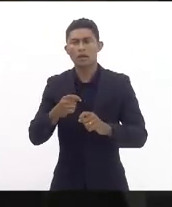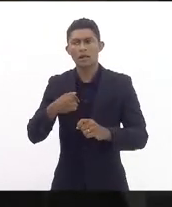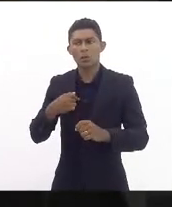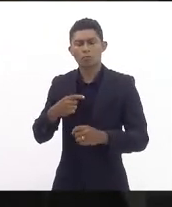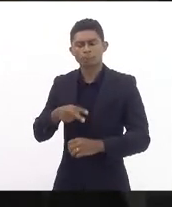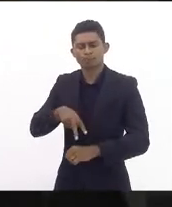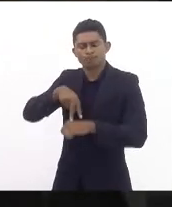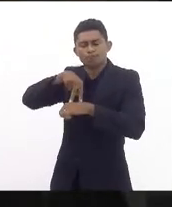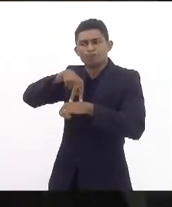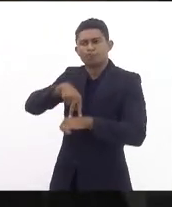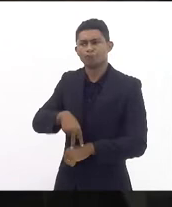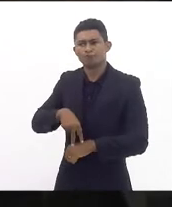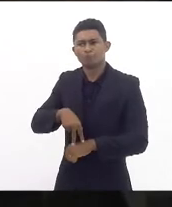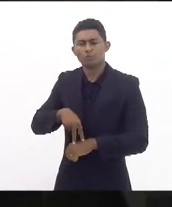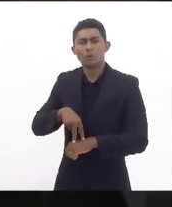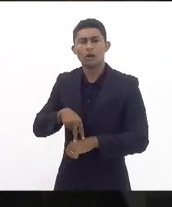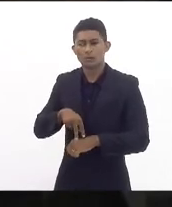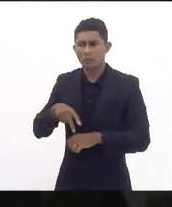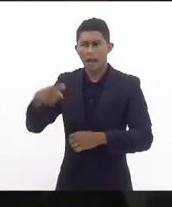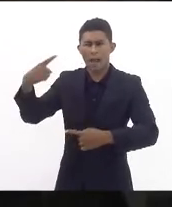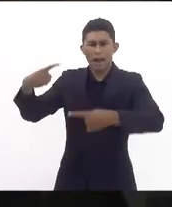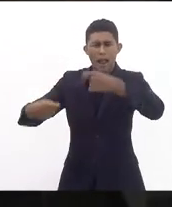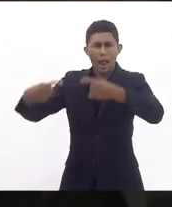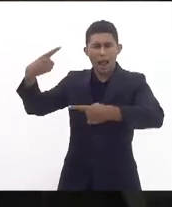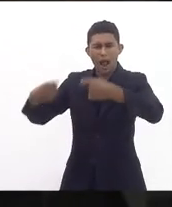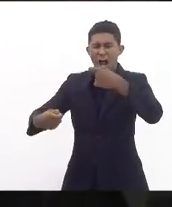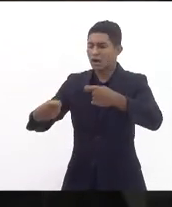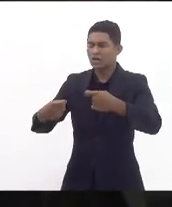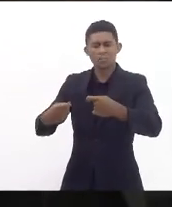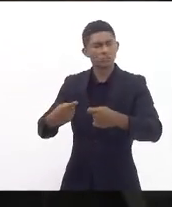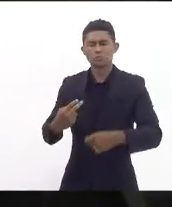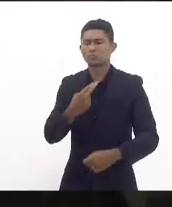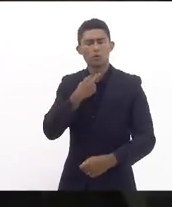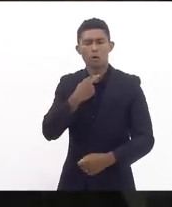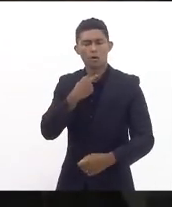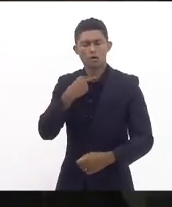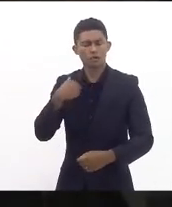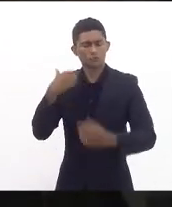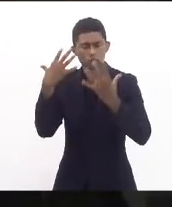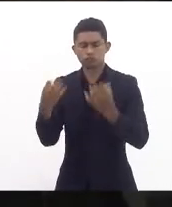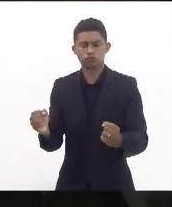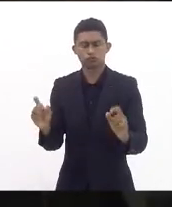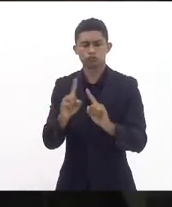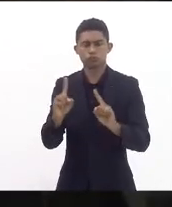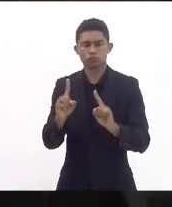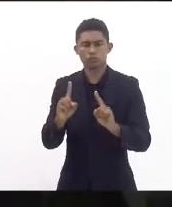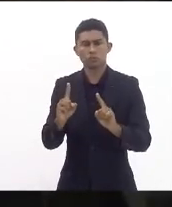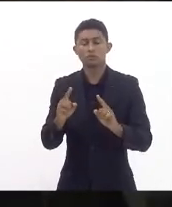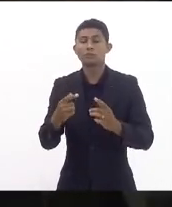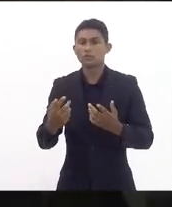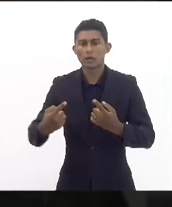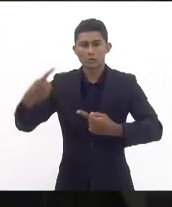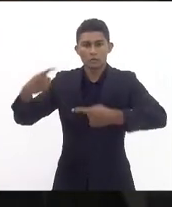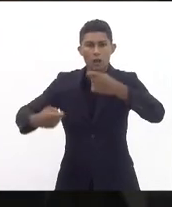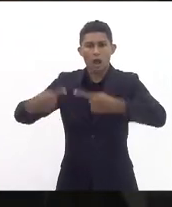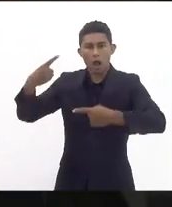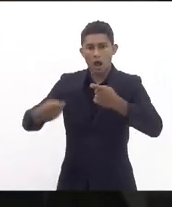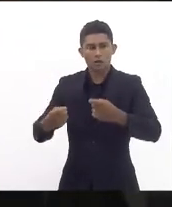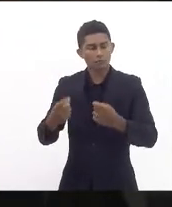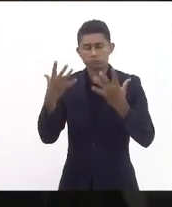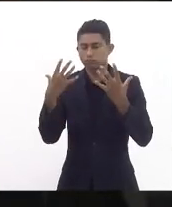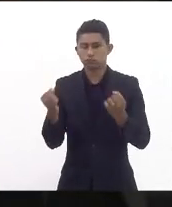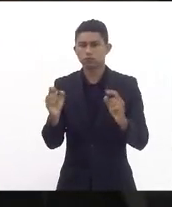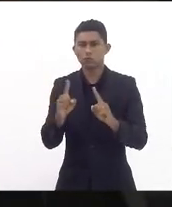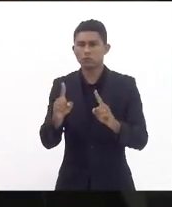seguinte fórmula guerra é inaceitável guerra é injustificável quem